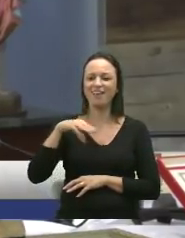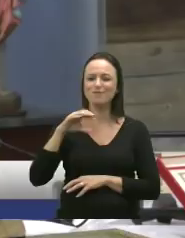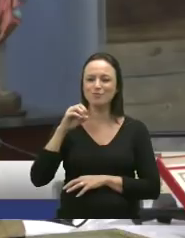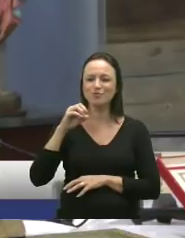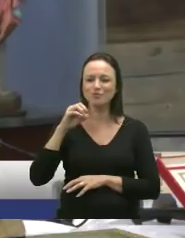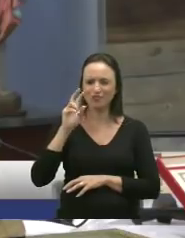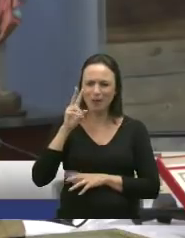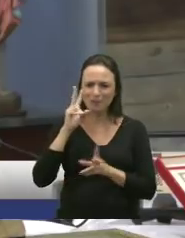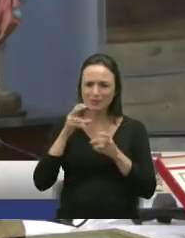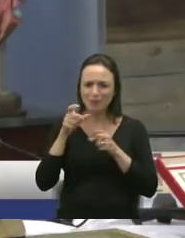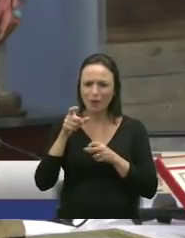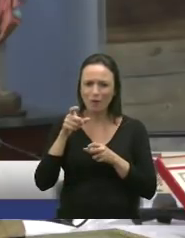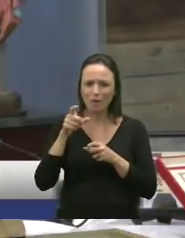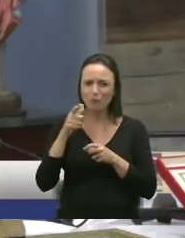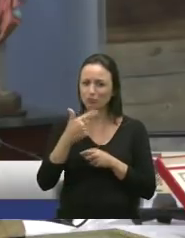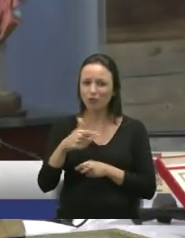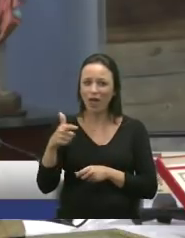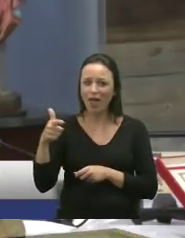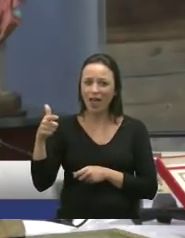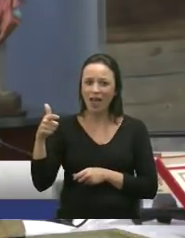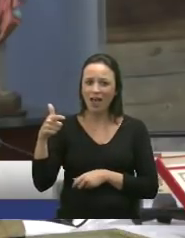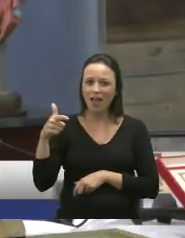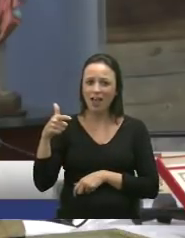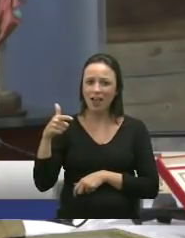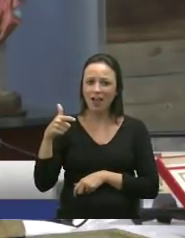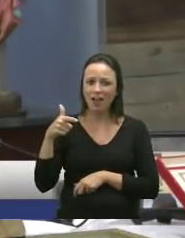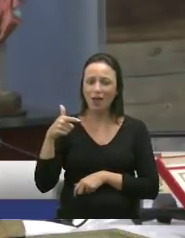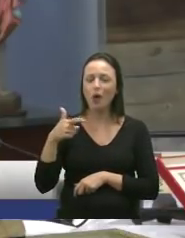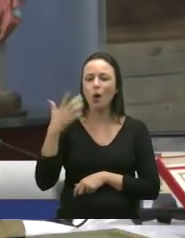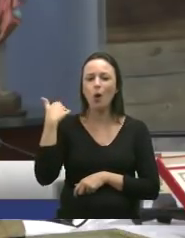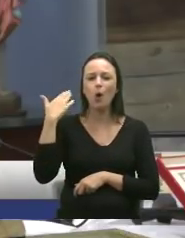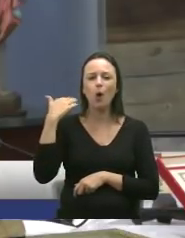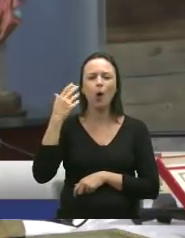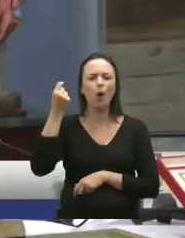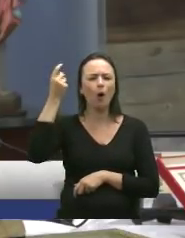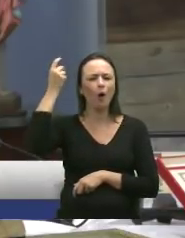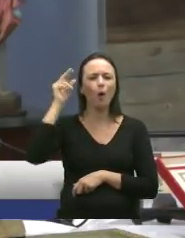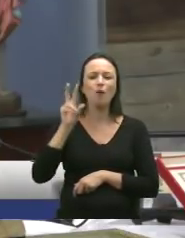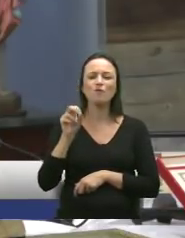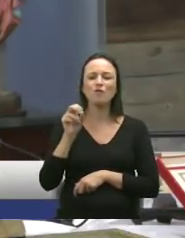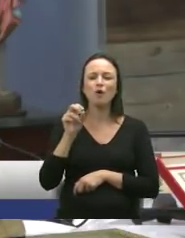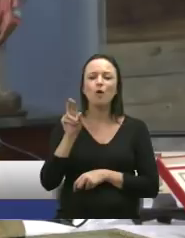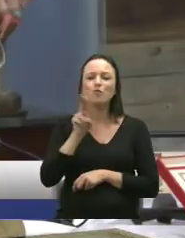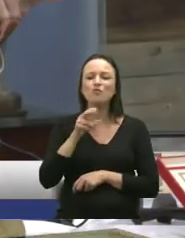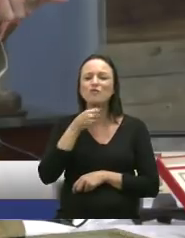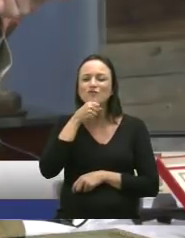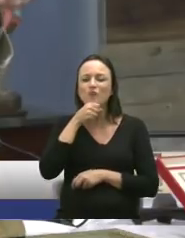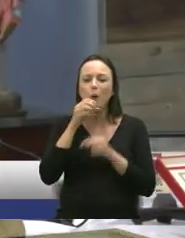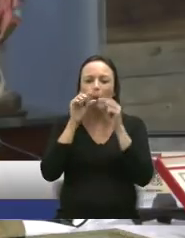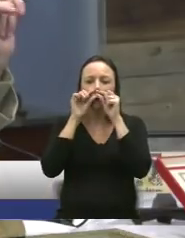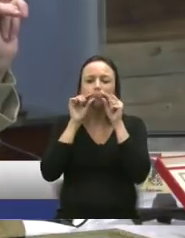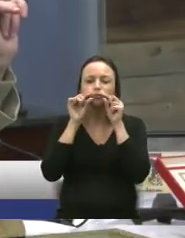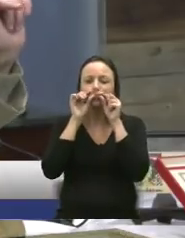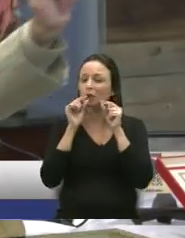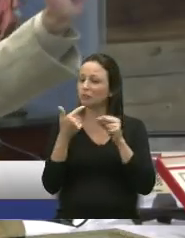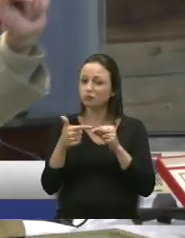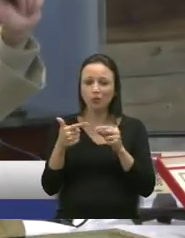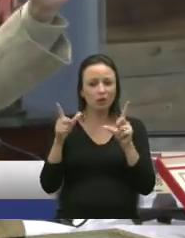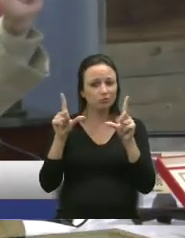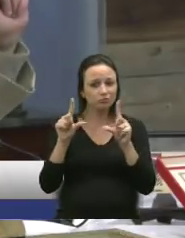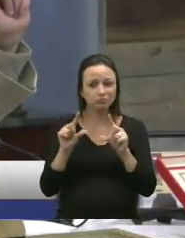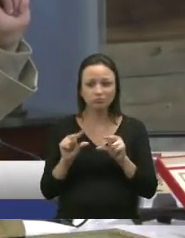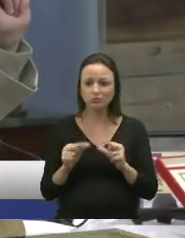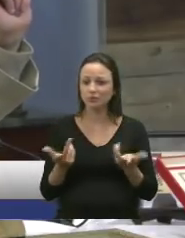perceberam? Não tem mais. O tipo do vozinho que usava bigodinho, não tem mais. Só que tem um pessoal da periferia também,